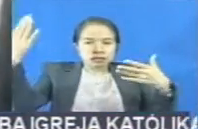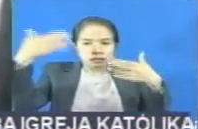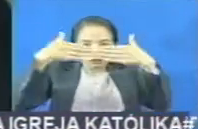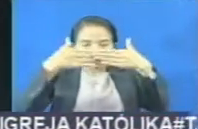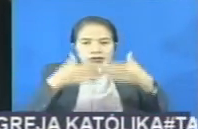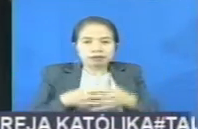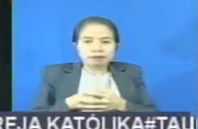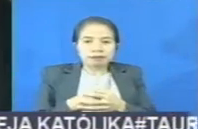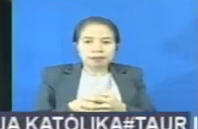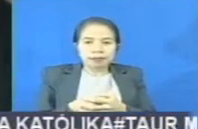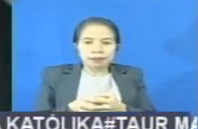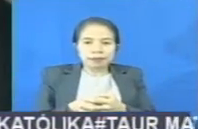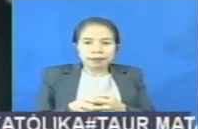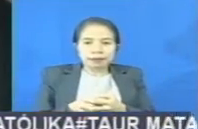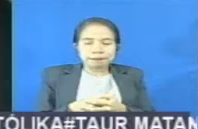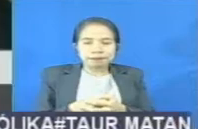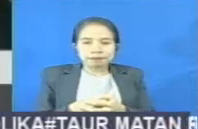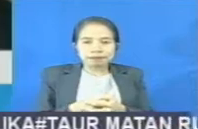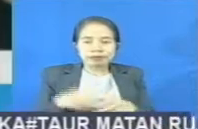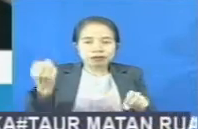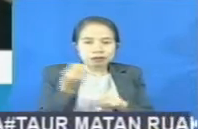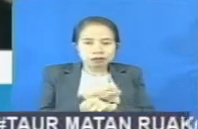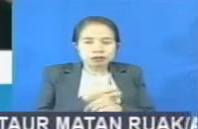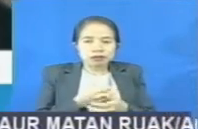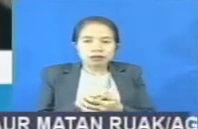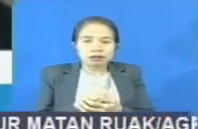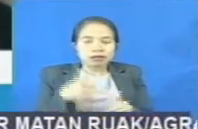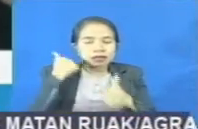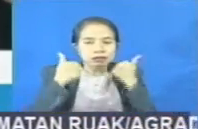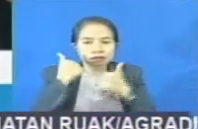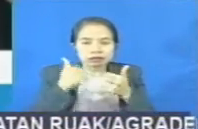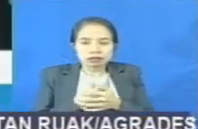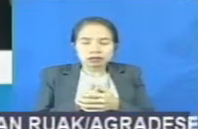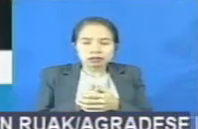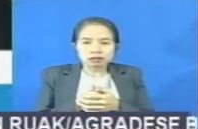fronteira. Como temos uma unidade de dentro, lá, foi atividade